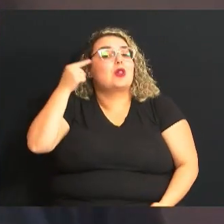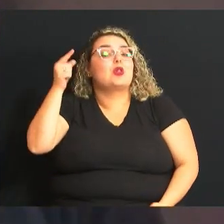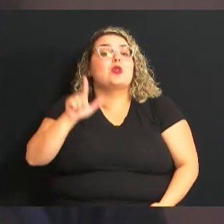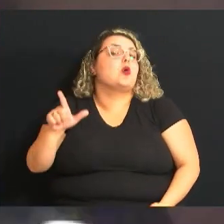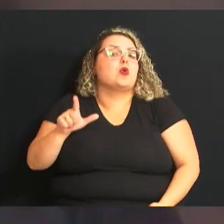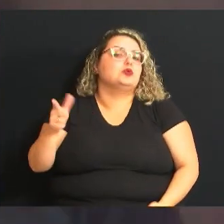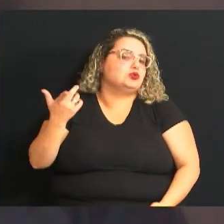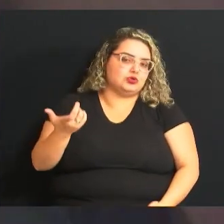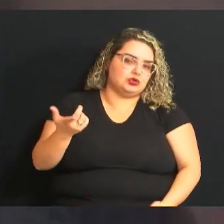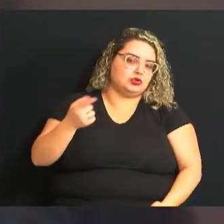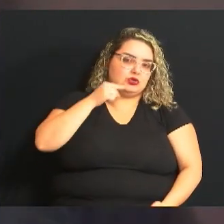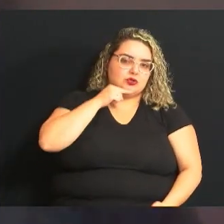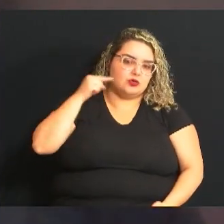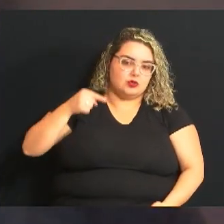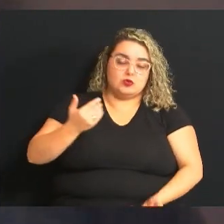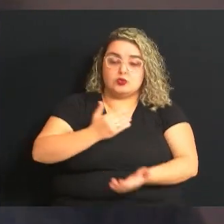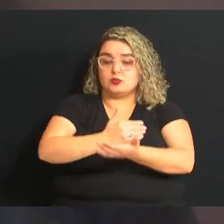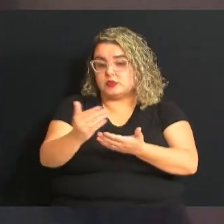essa questão